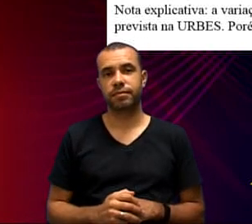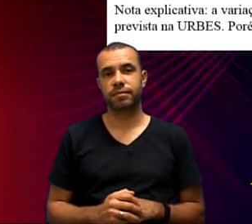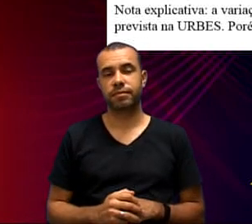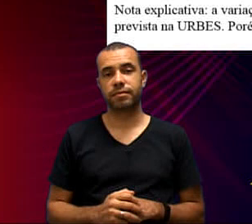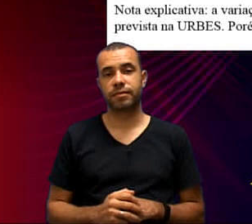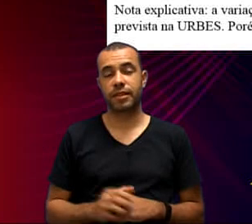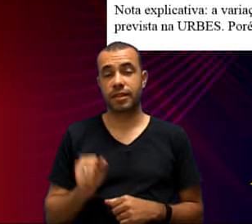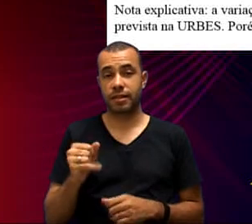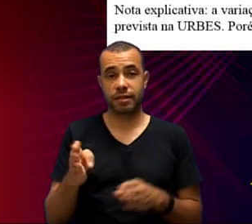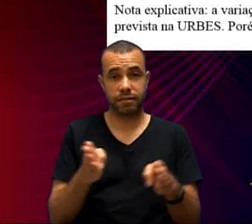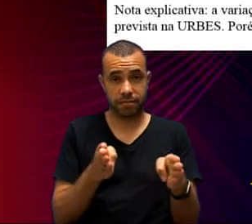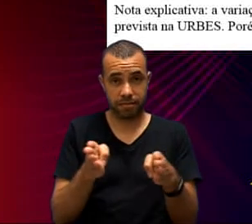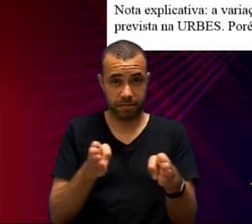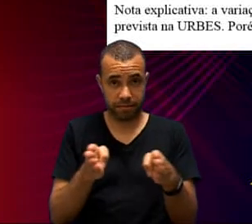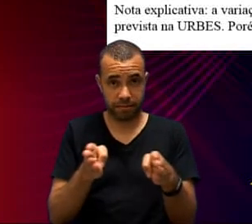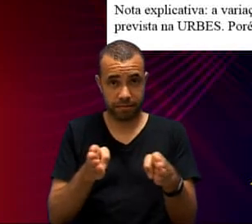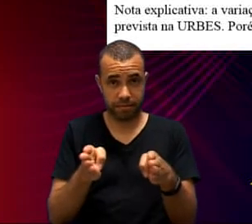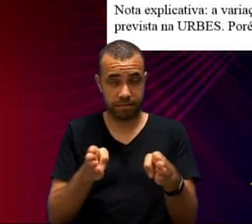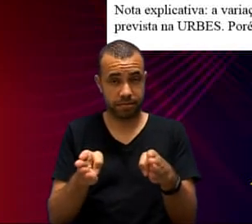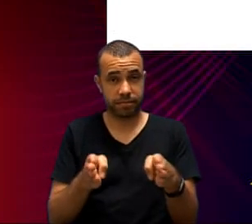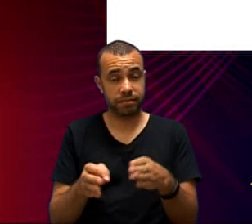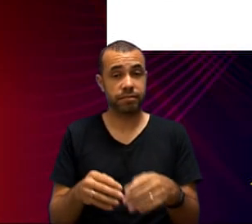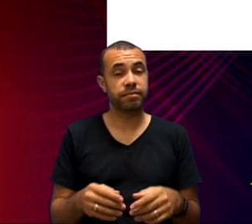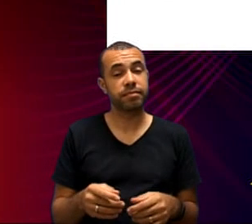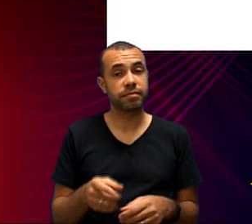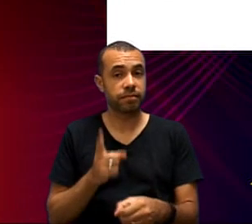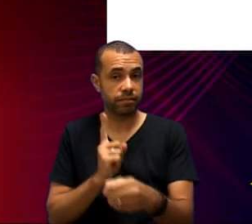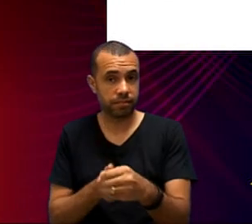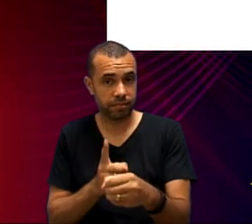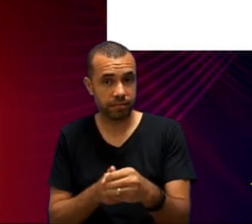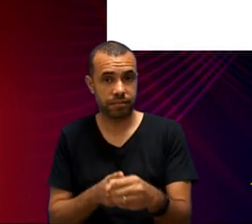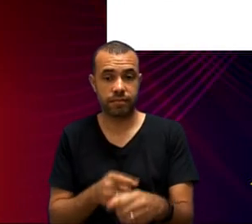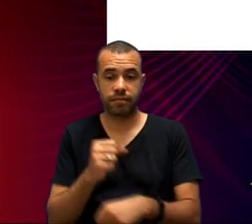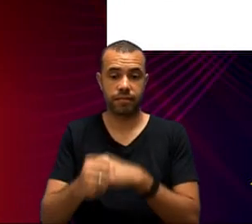Se comparar com a receita do município de 2019,